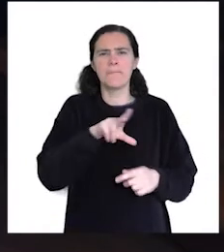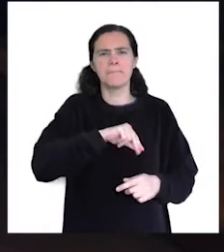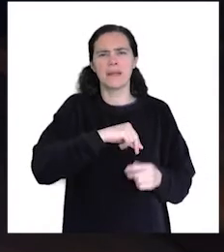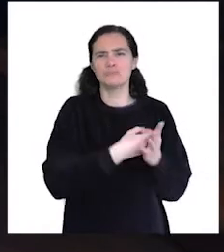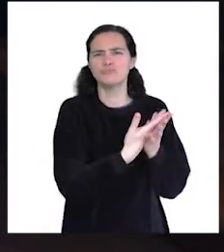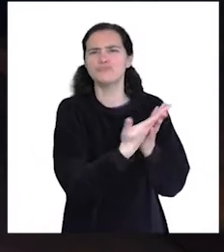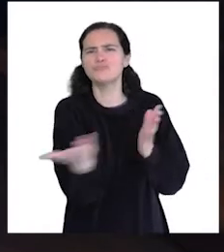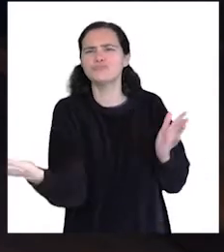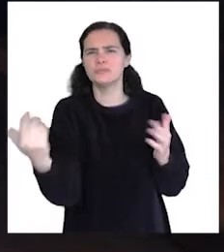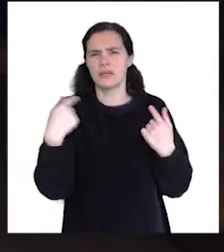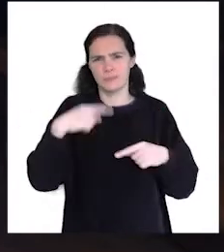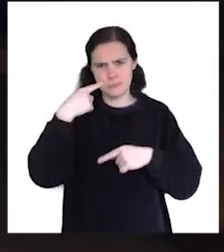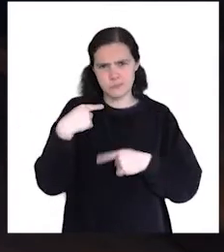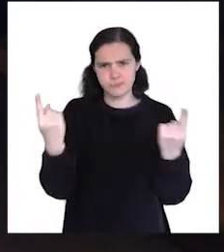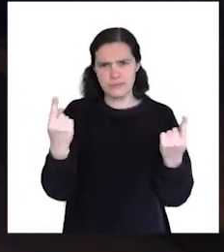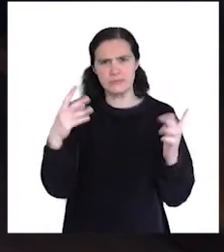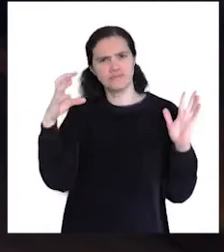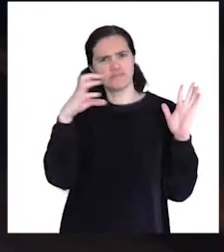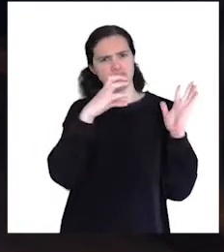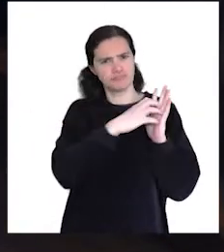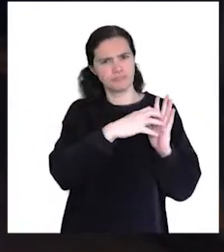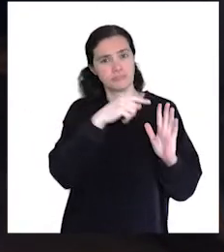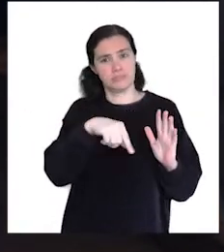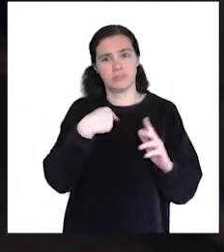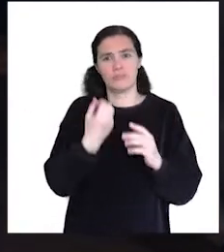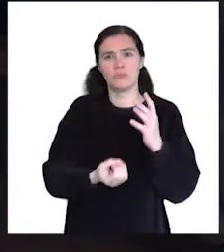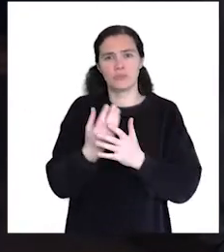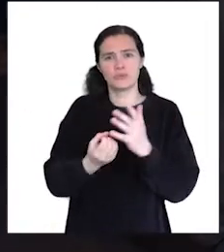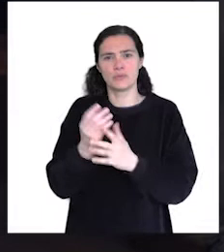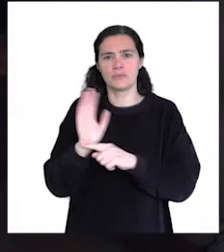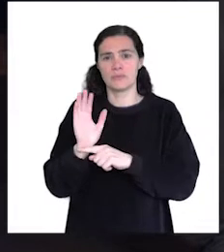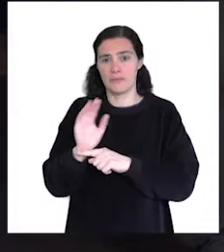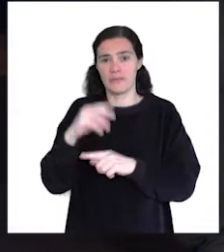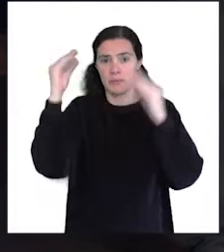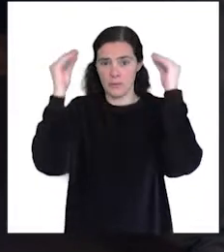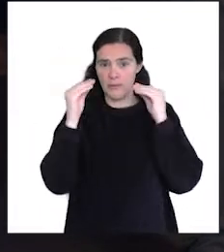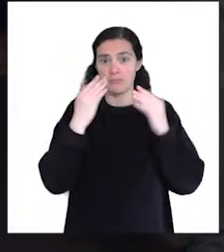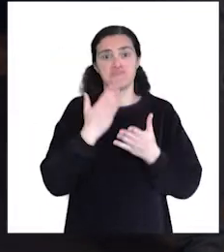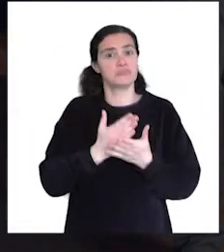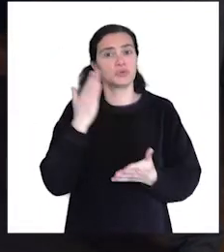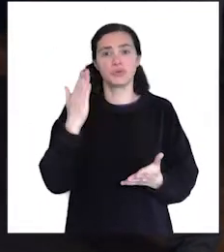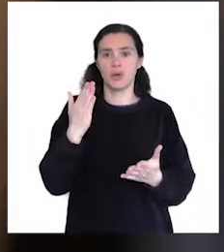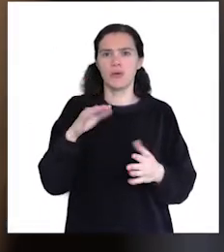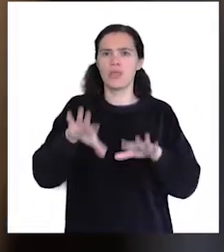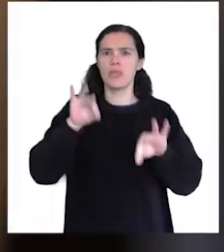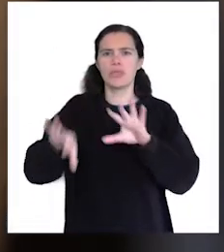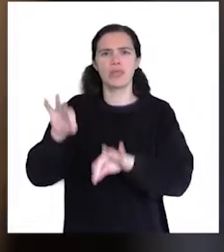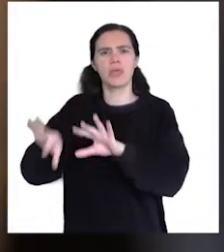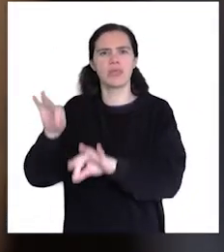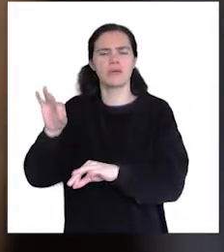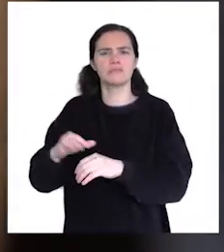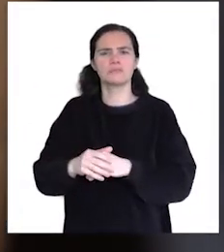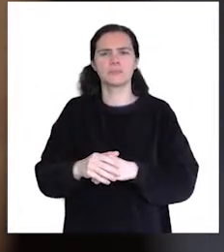marcam a produção cinematográfica de Manuel de Oliveira. Esta é apenas uma